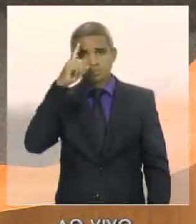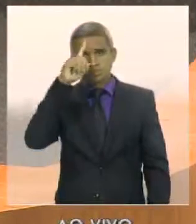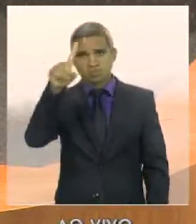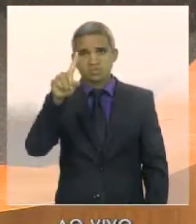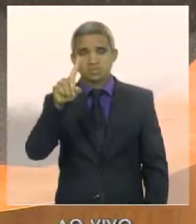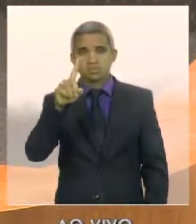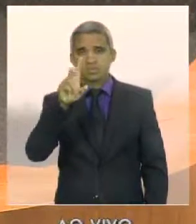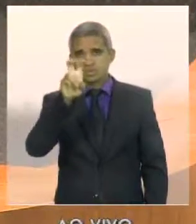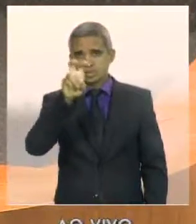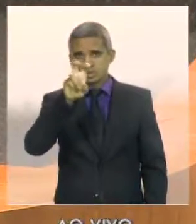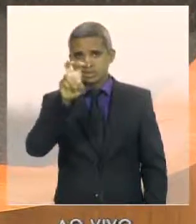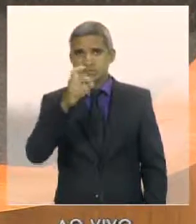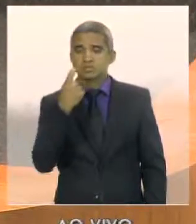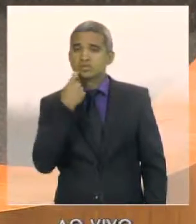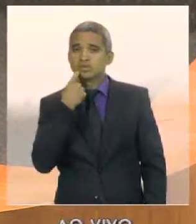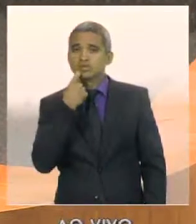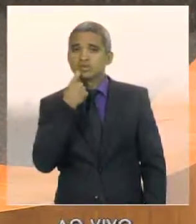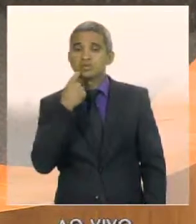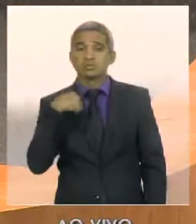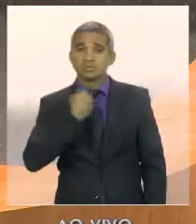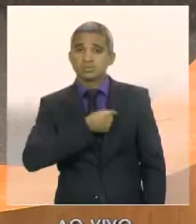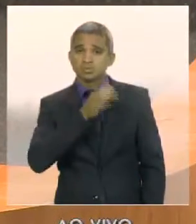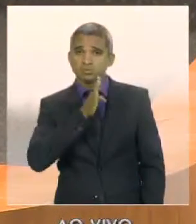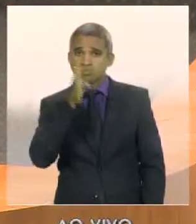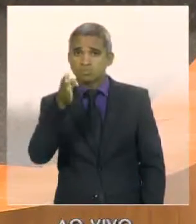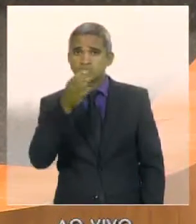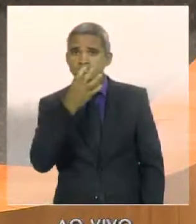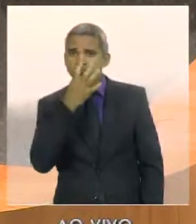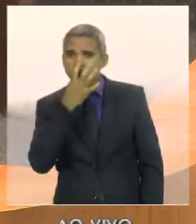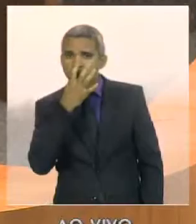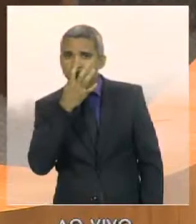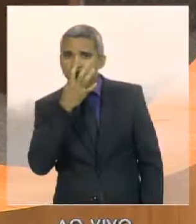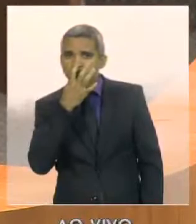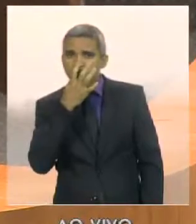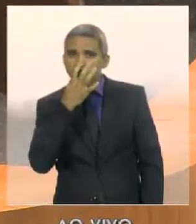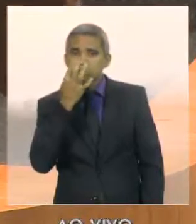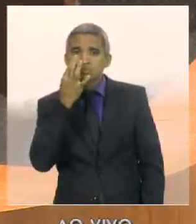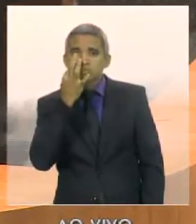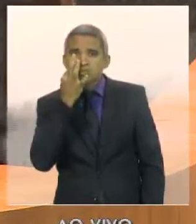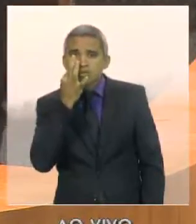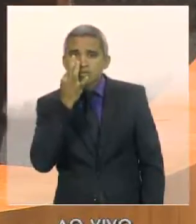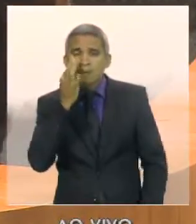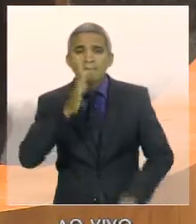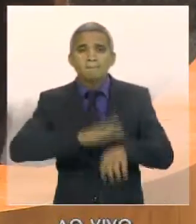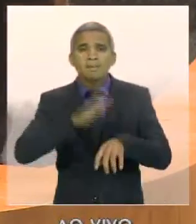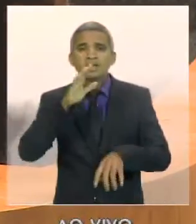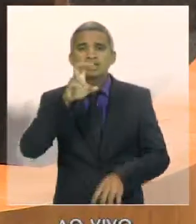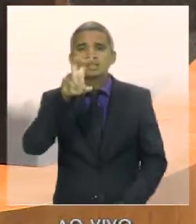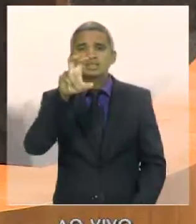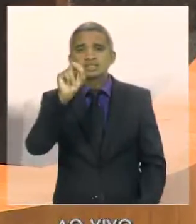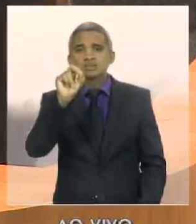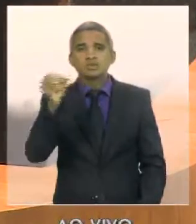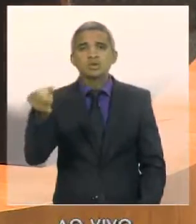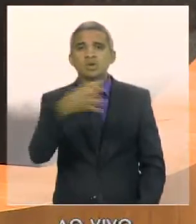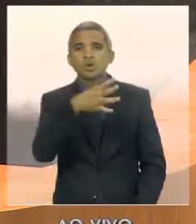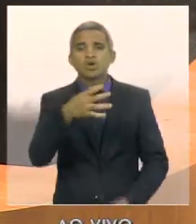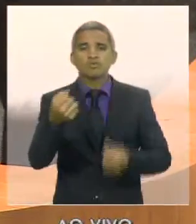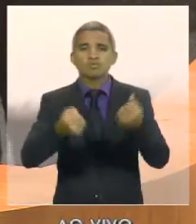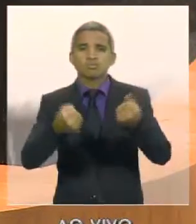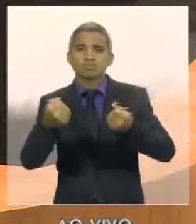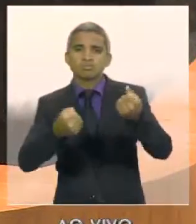tivemos a oportunidade de acompanhar a entrega de mais de 50 novas viaturas para a Polícia